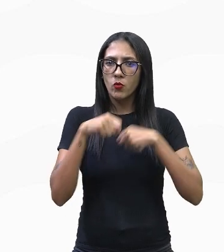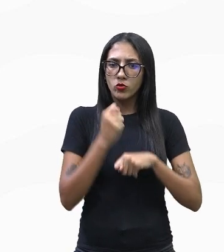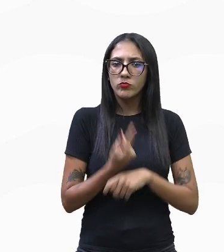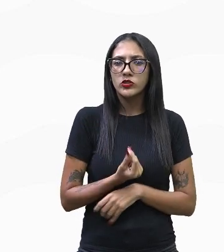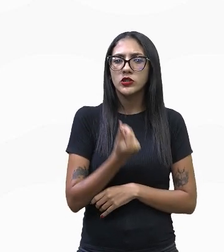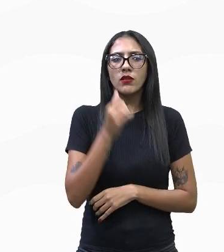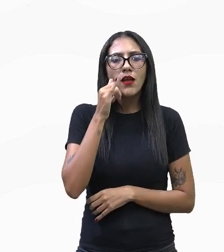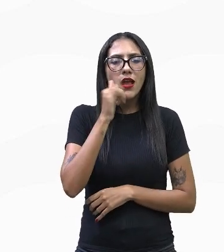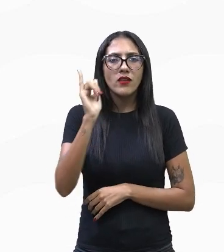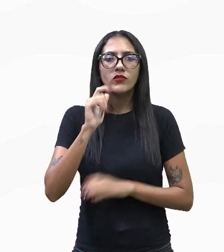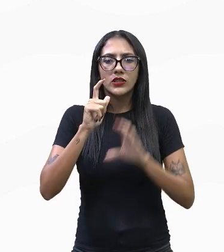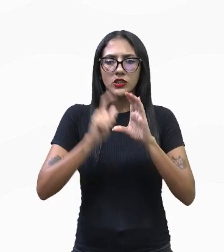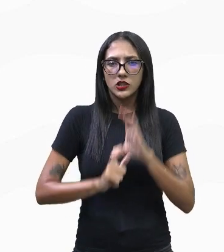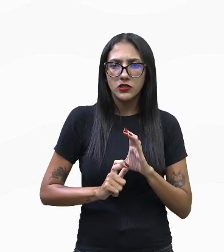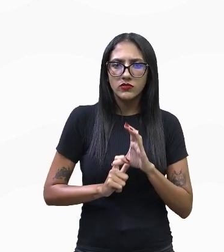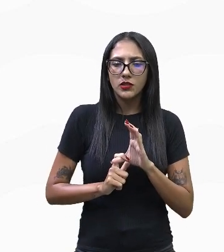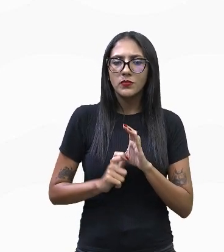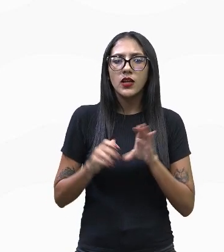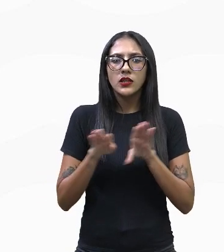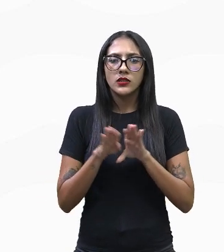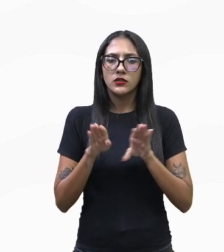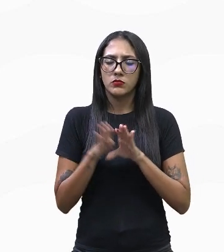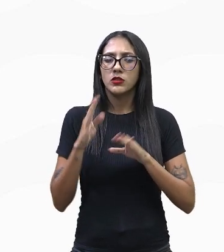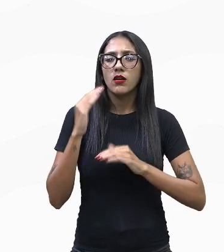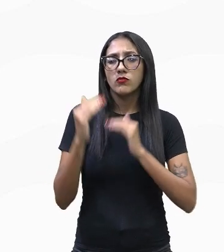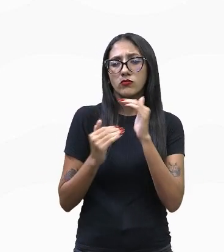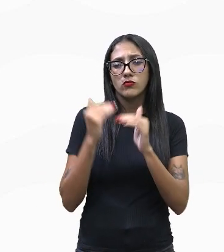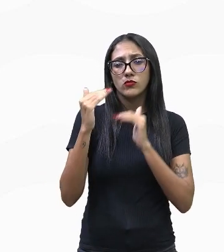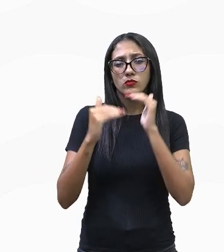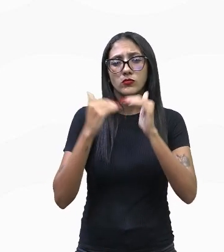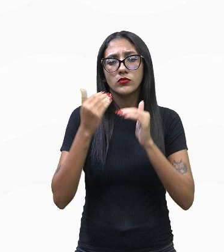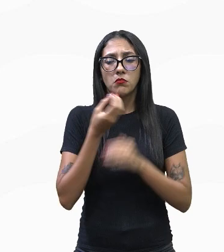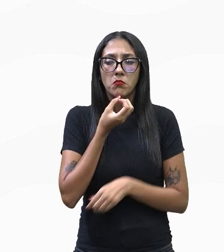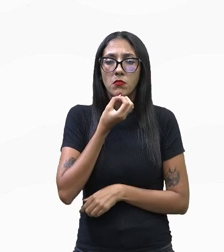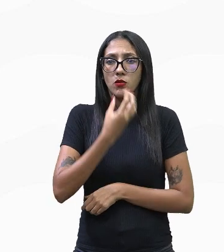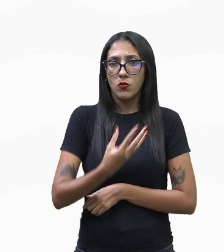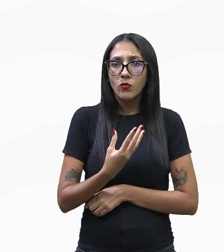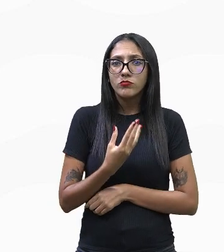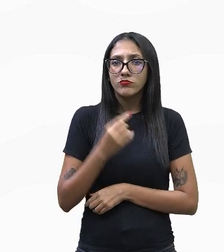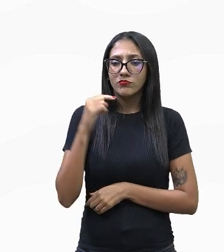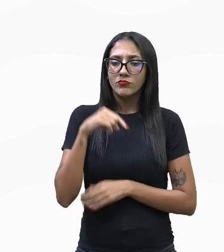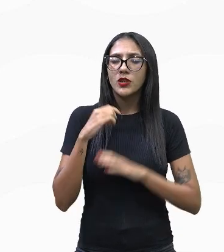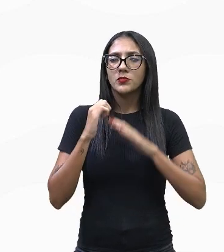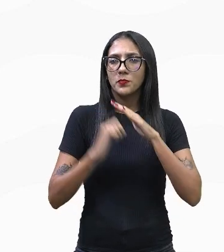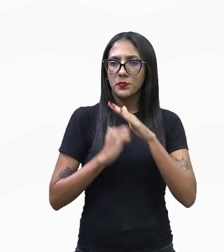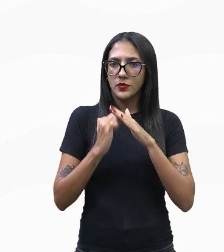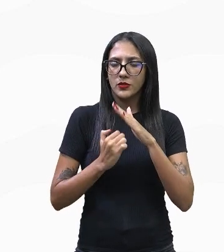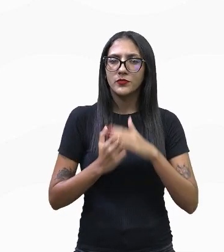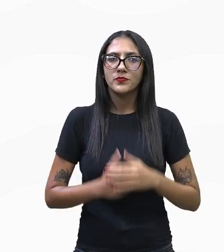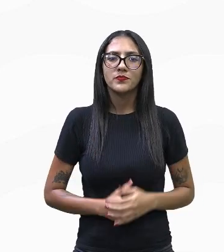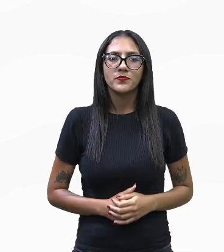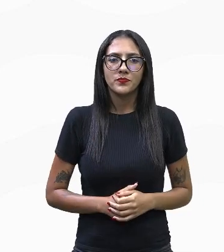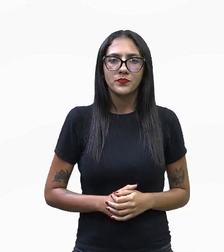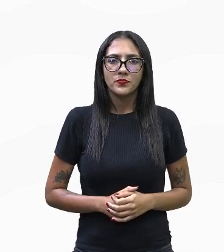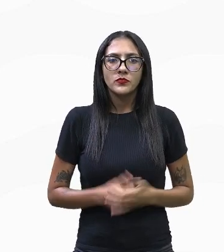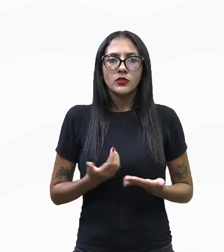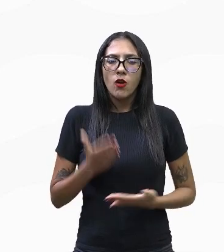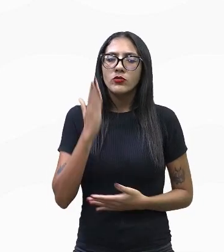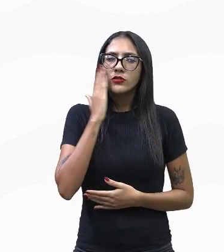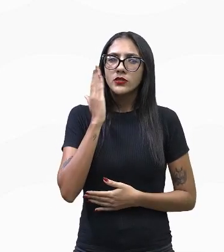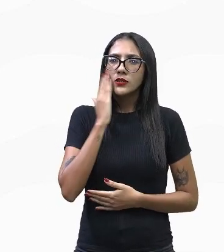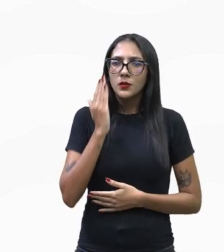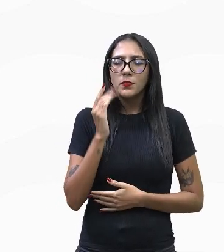evitar dívidas e garantir o crescimento sustentável do empreendimento. Então, ter esse controle, saber quanto é que